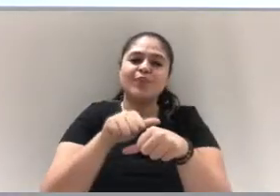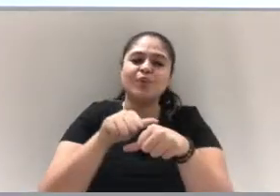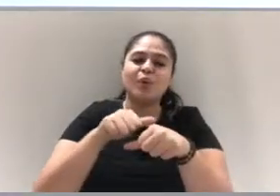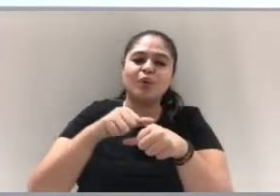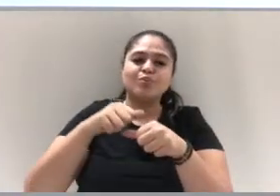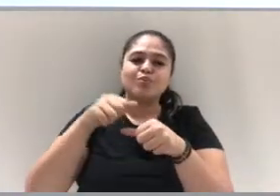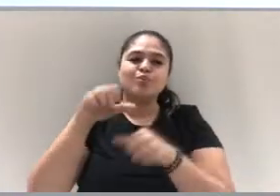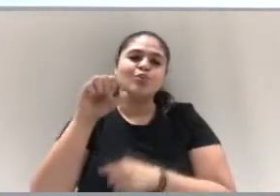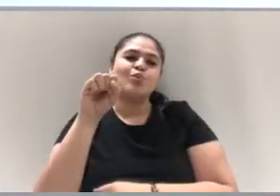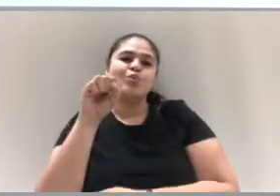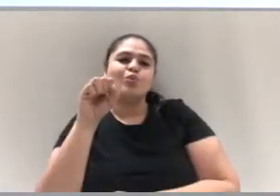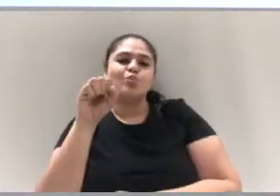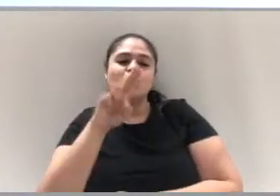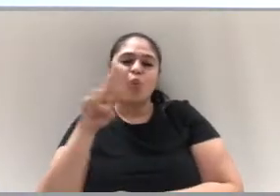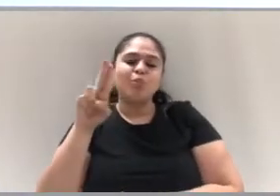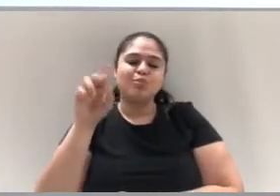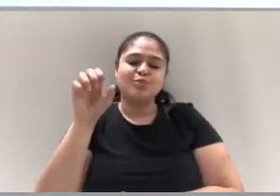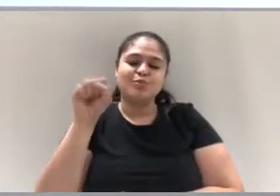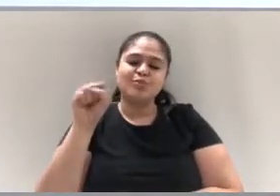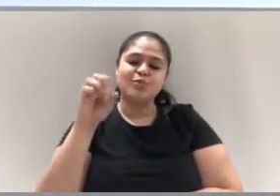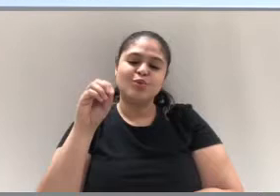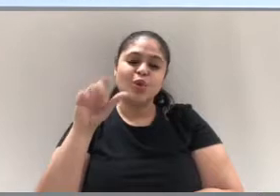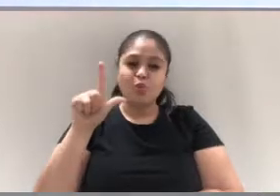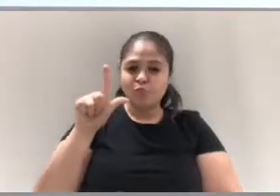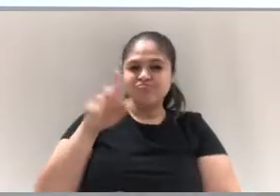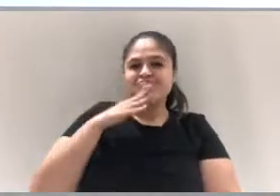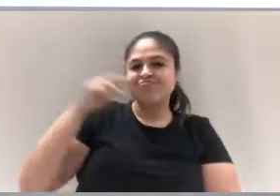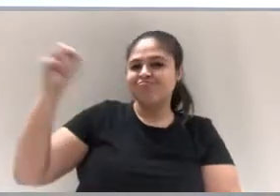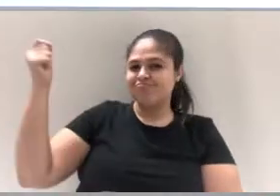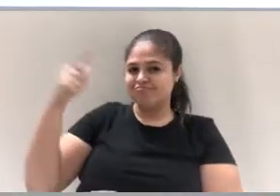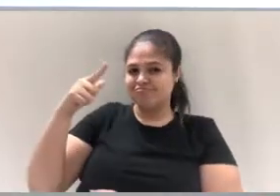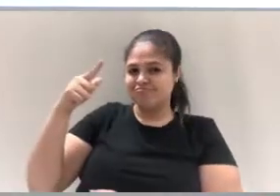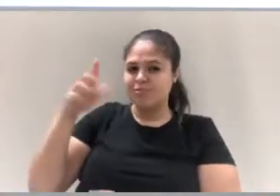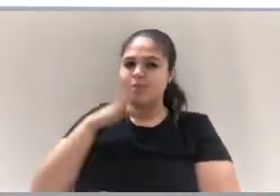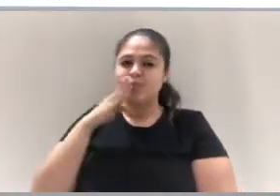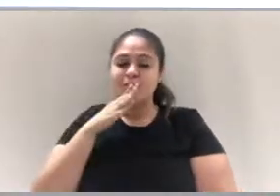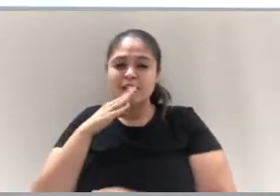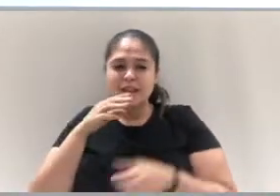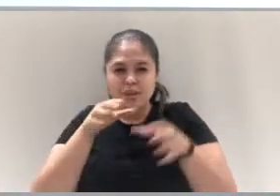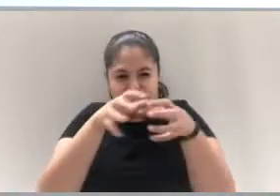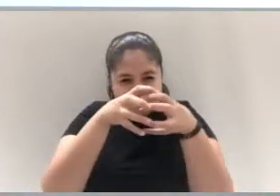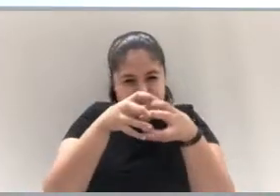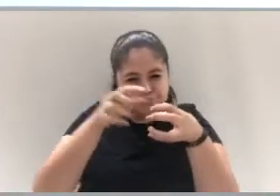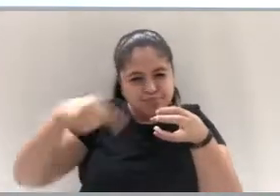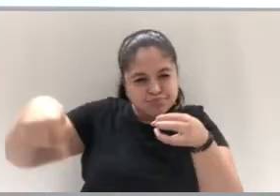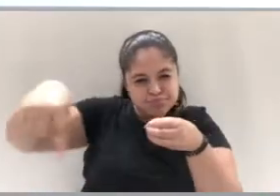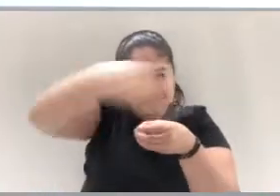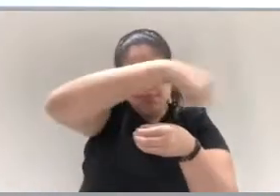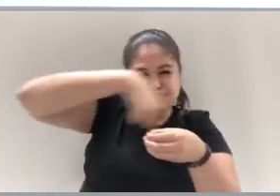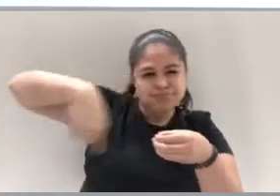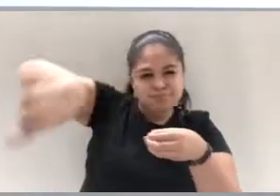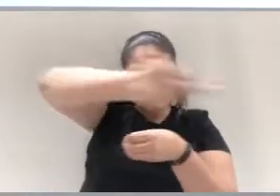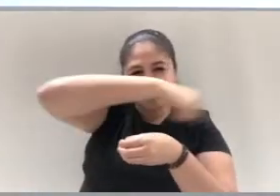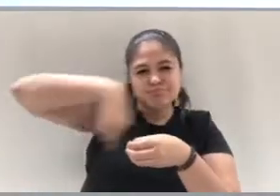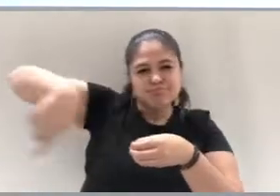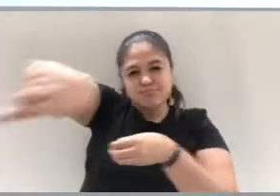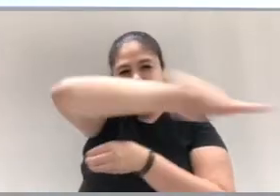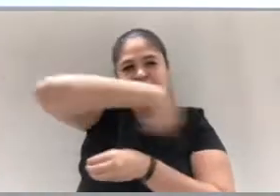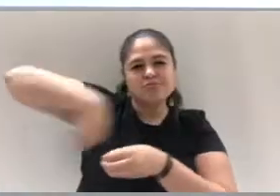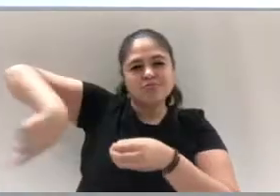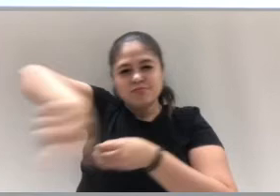Sol como conhecemos ele hoje. Nas extremidades, formou-se os protoplanetas, que